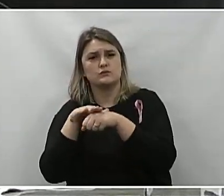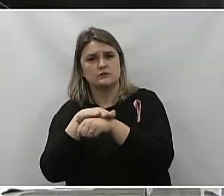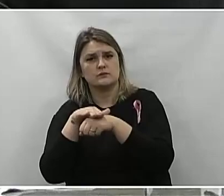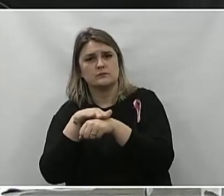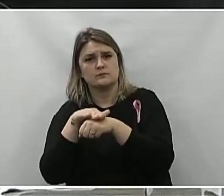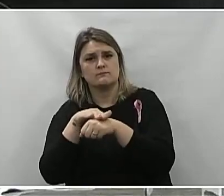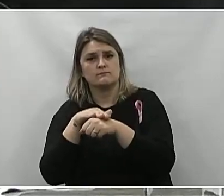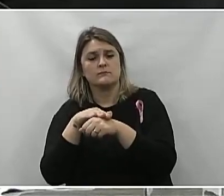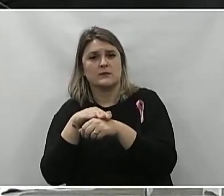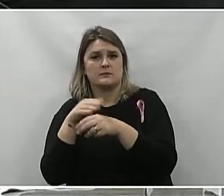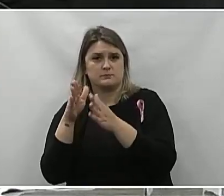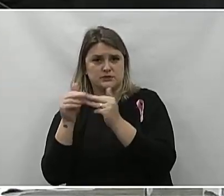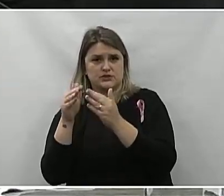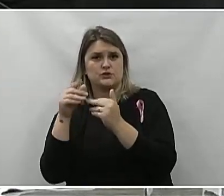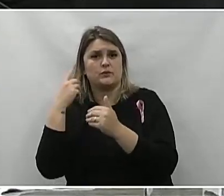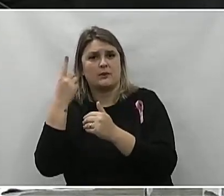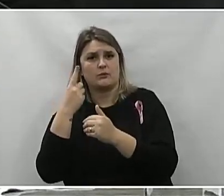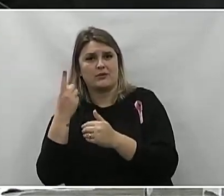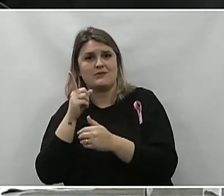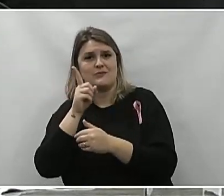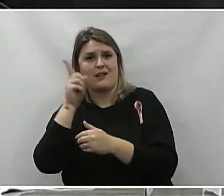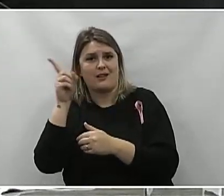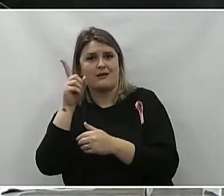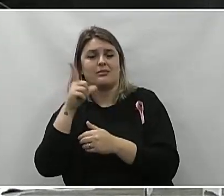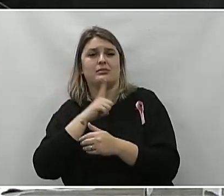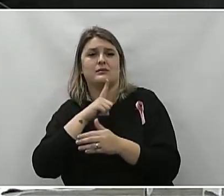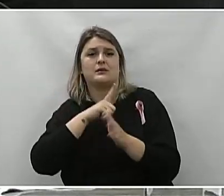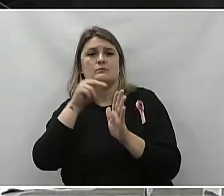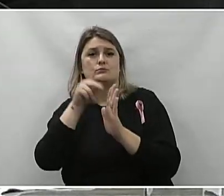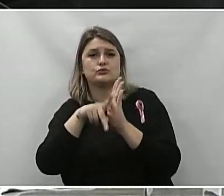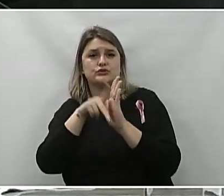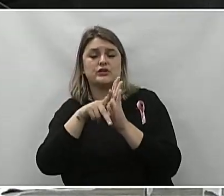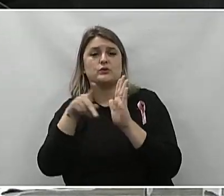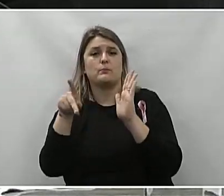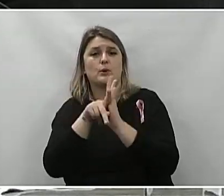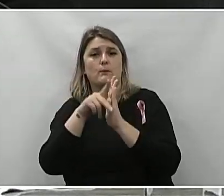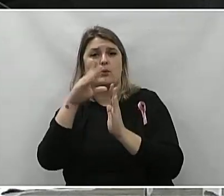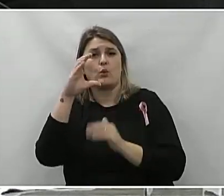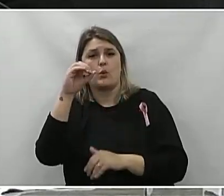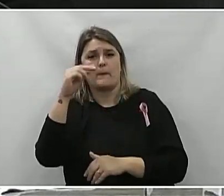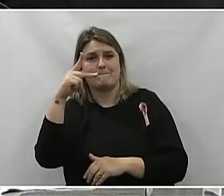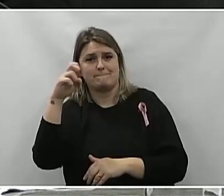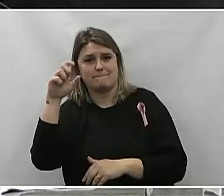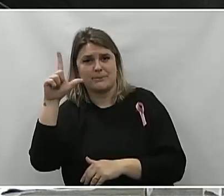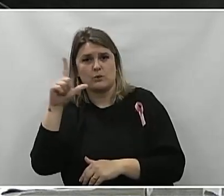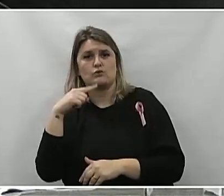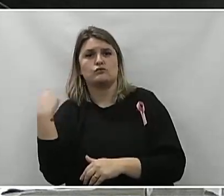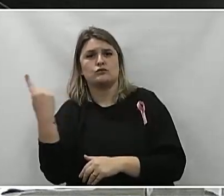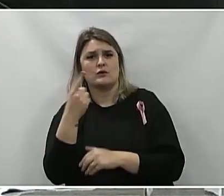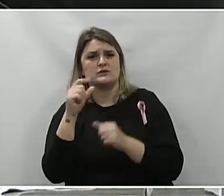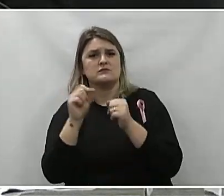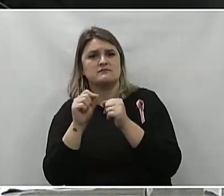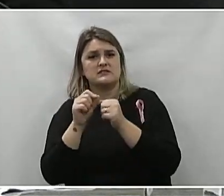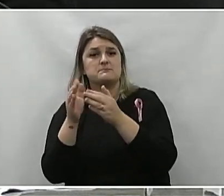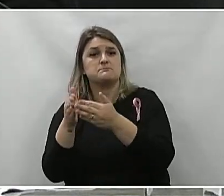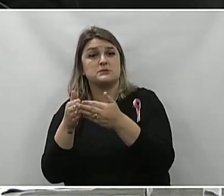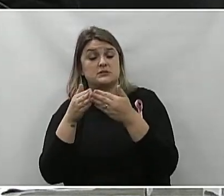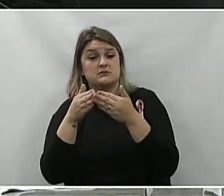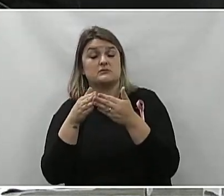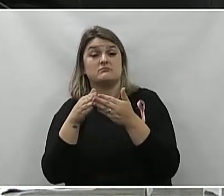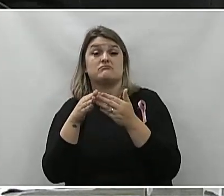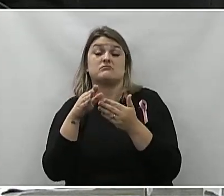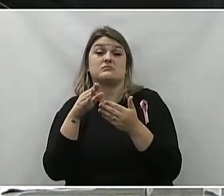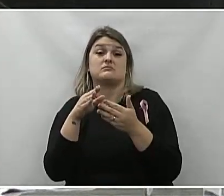através do deputados lá para que tivesse um projeto da Copel até tem um requerimento nessa casa nesse sentido e a gente